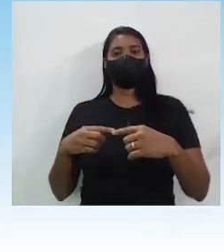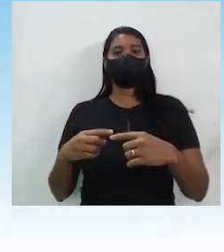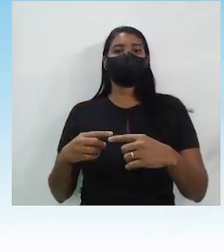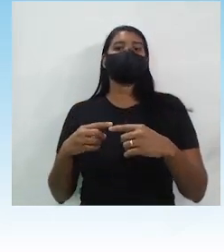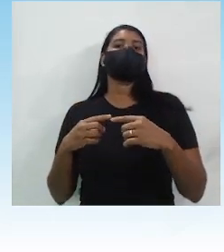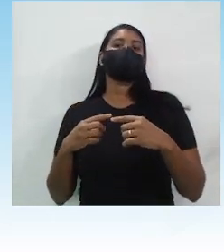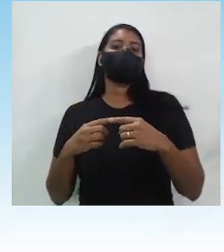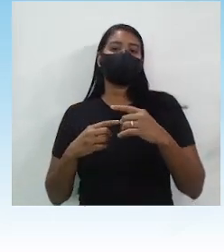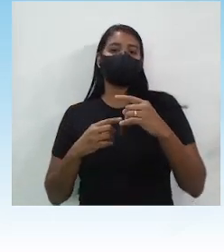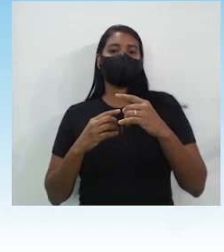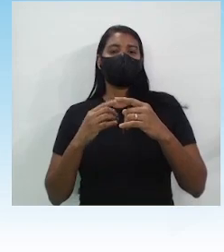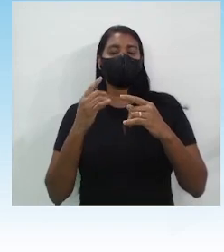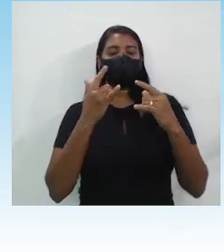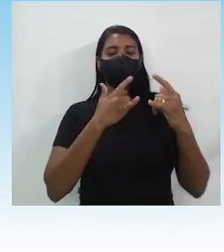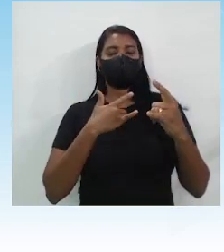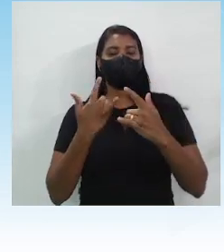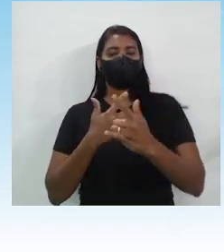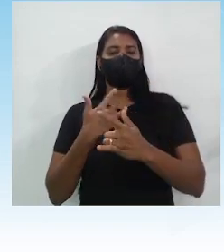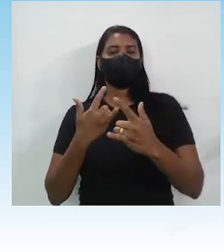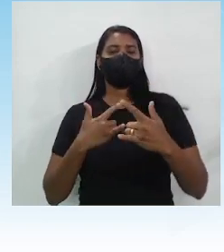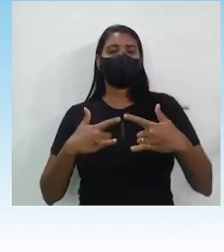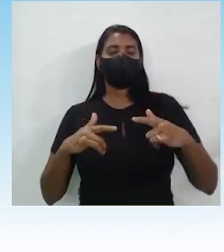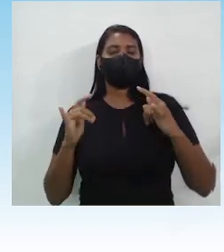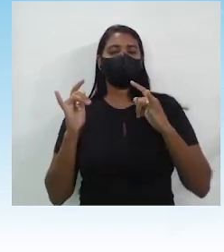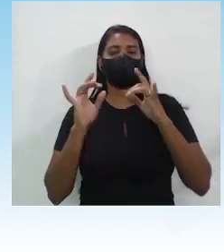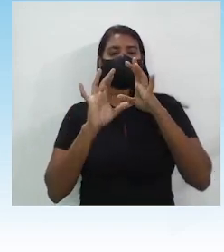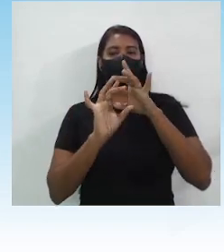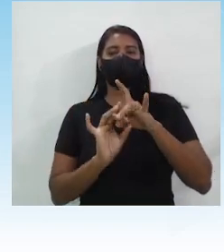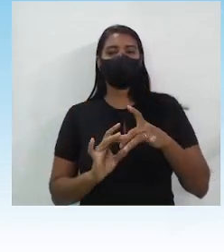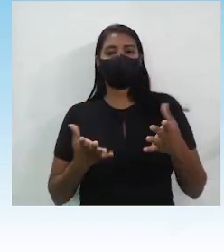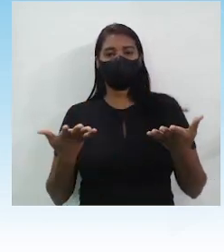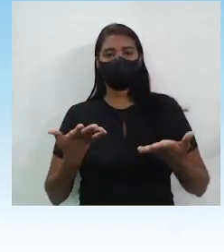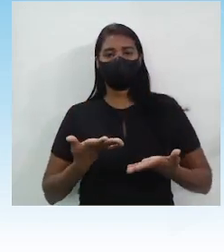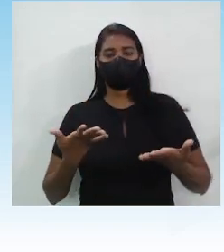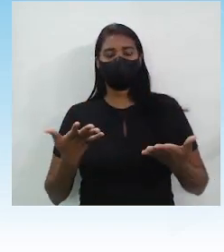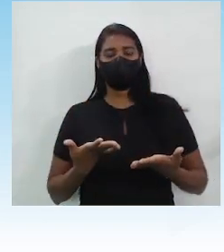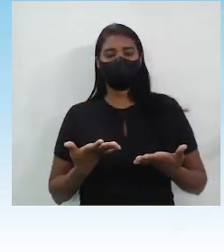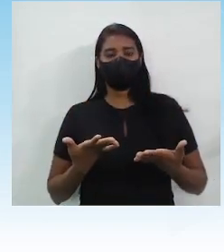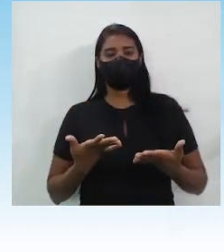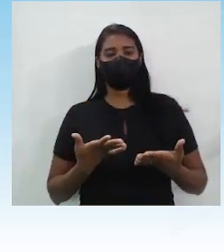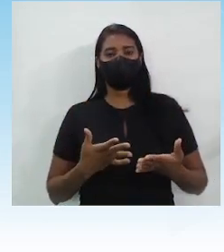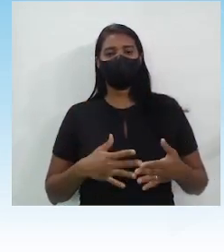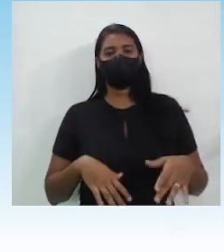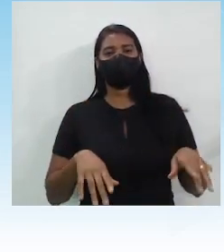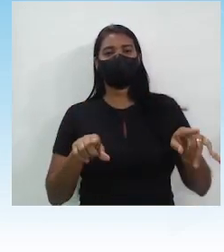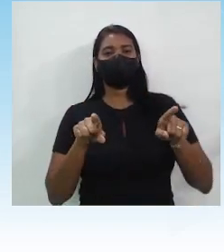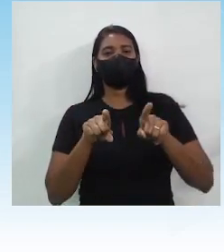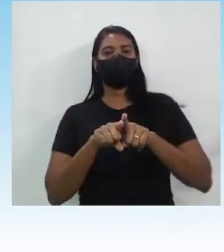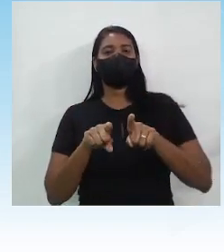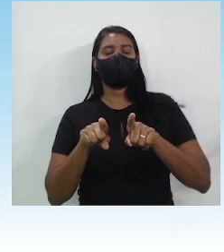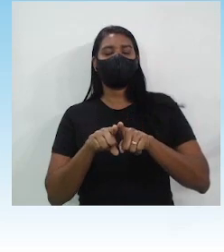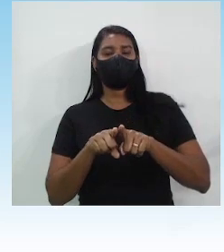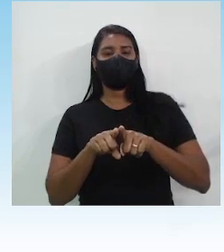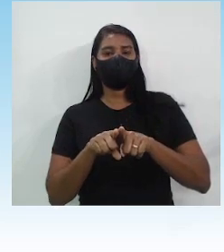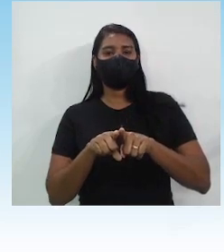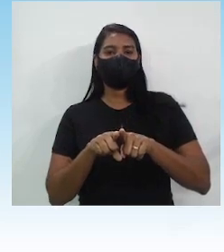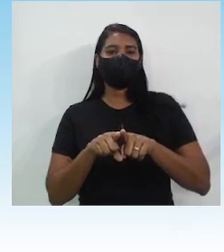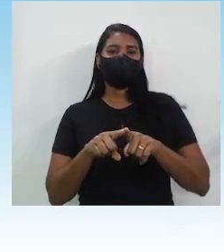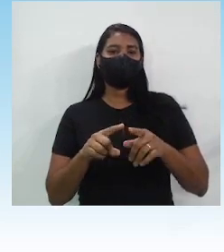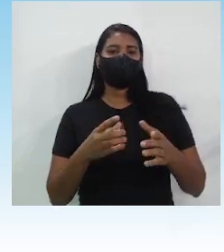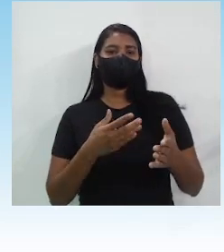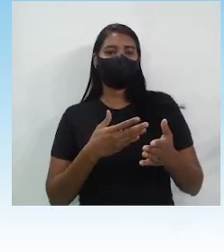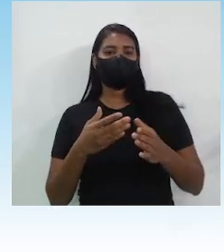ser a hidrelétrica. Nosso conteúdo hoje ele irá alencar principalmente